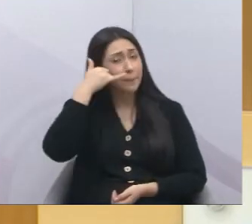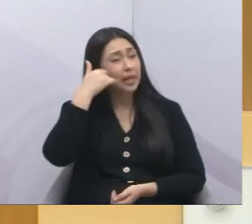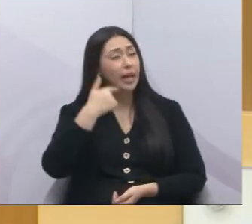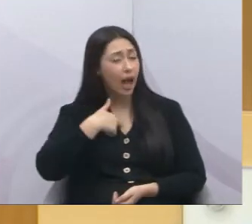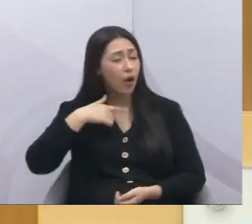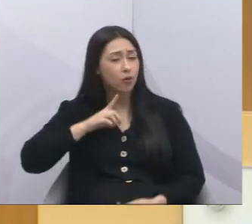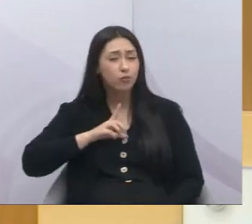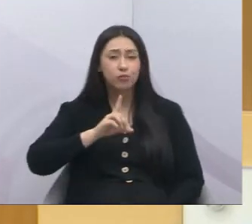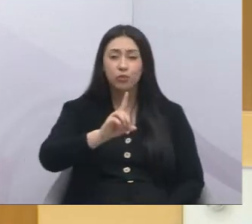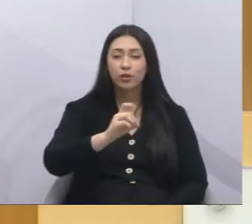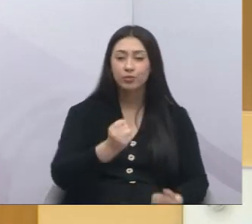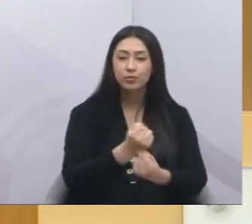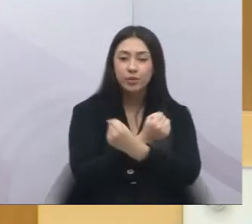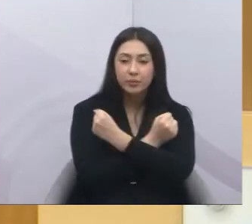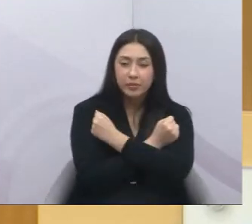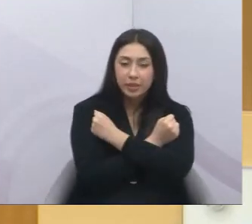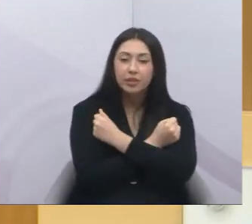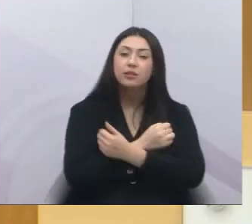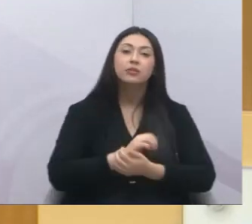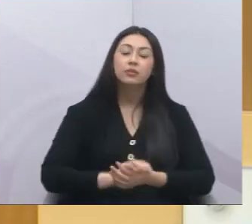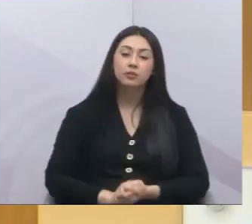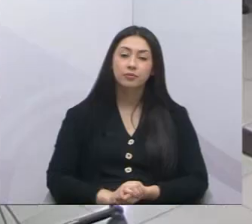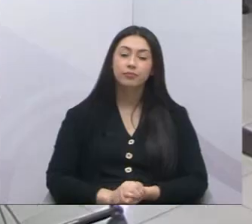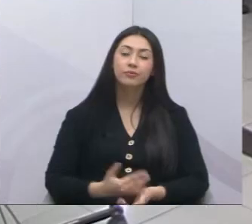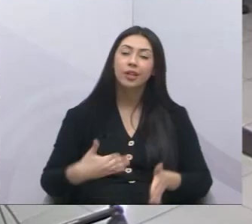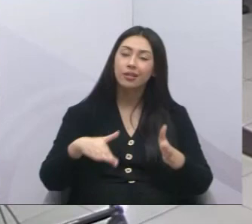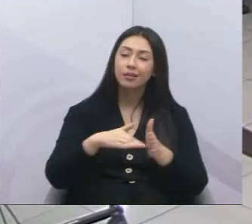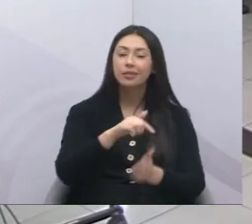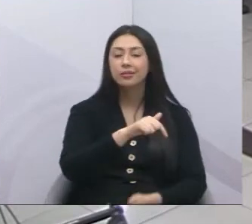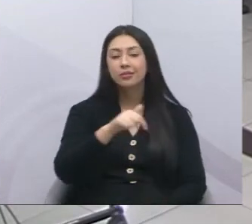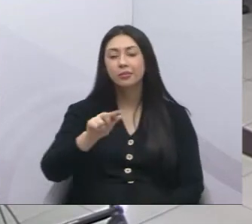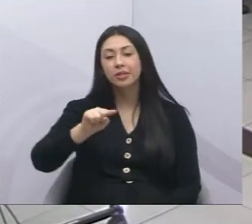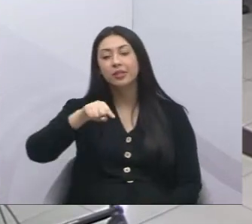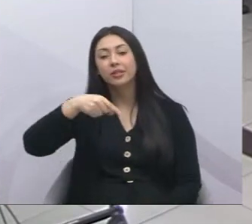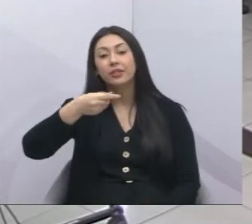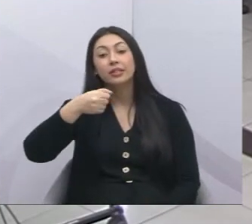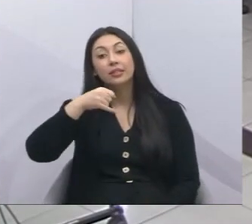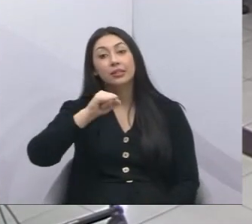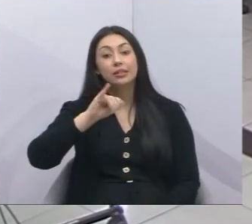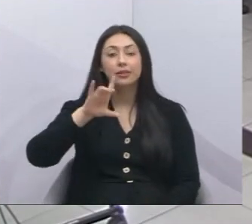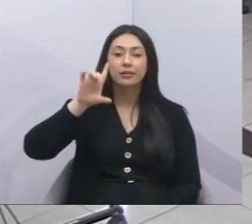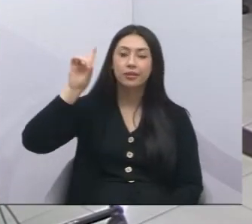você. Um grande abraço a vocês e até semana que vem, se Deus quiser.